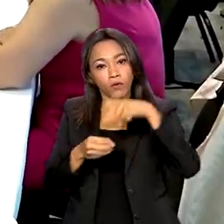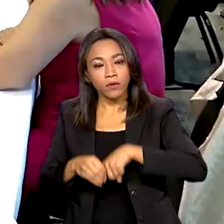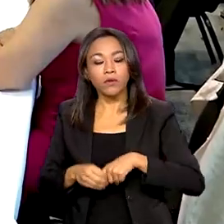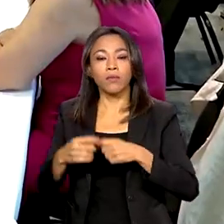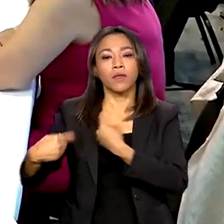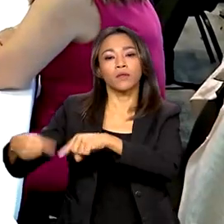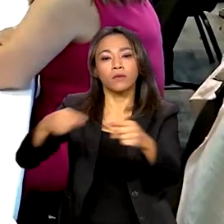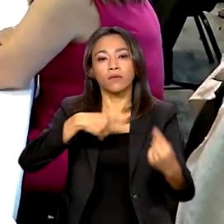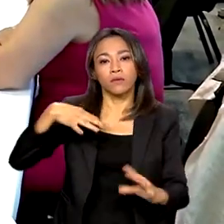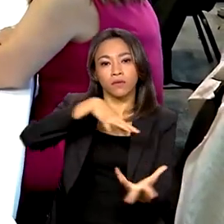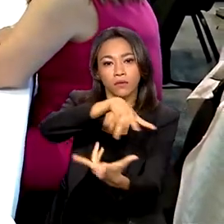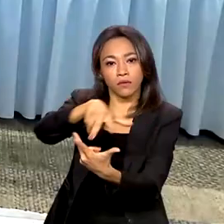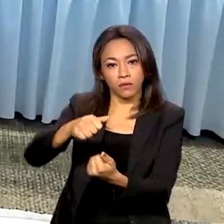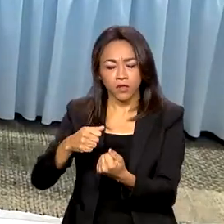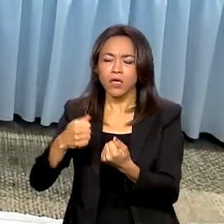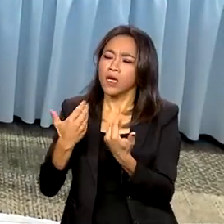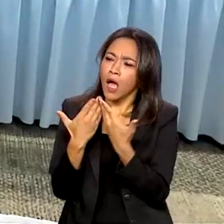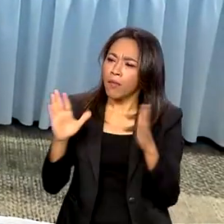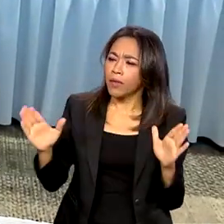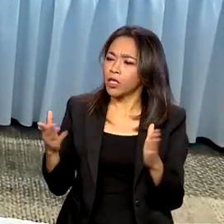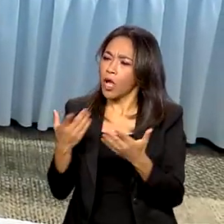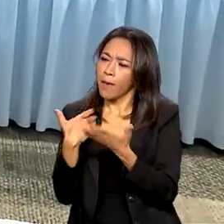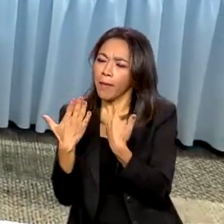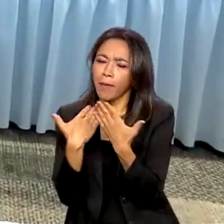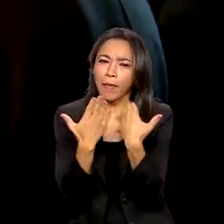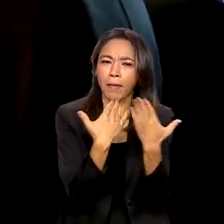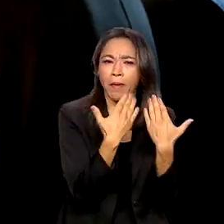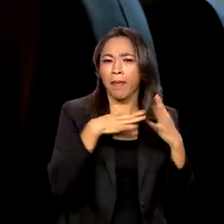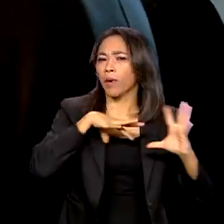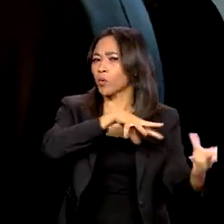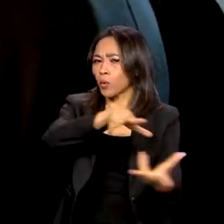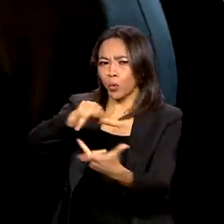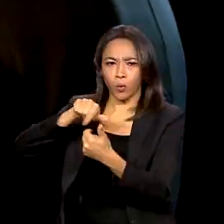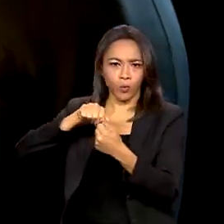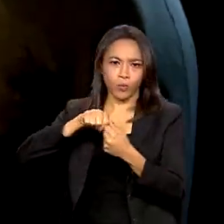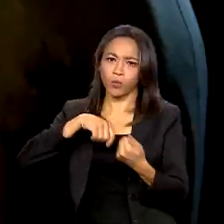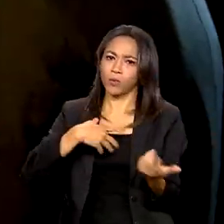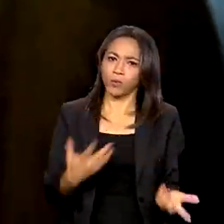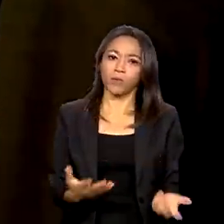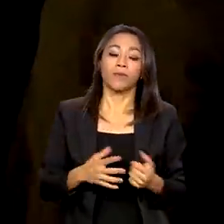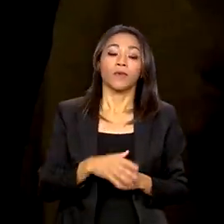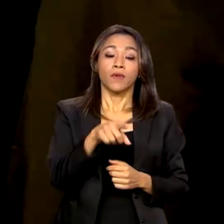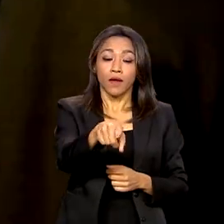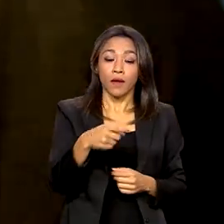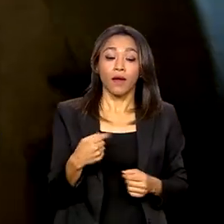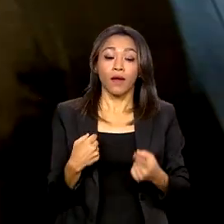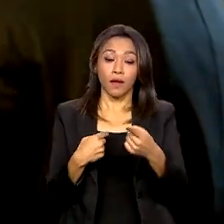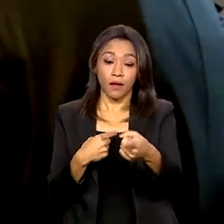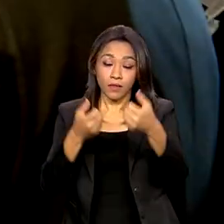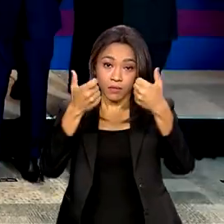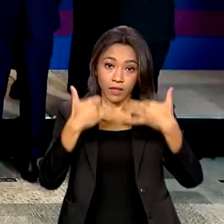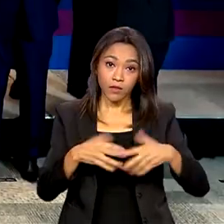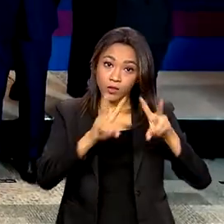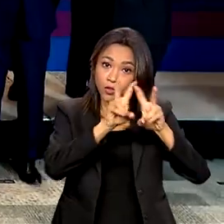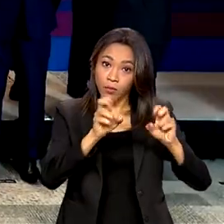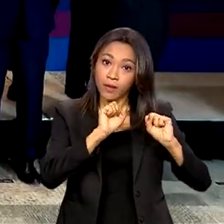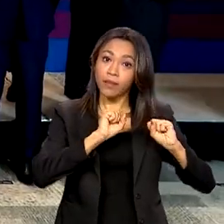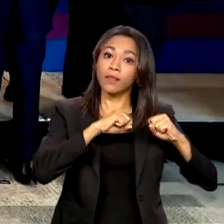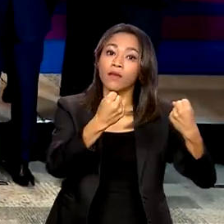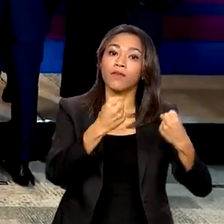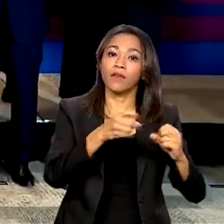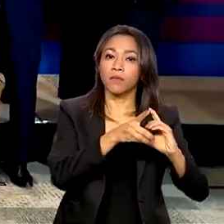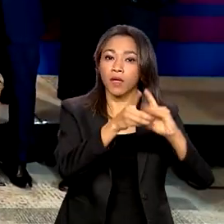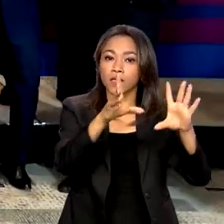diálogo político e econômico com todos os continentes. A conversa se estendeu sobre a defesa da democracia, combate